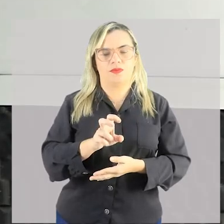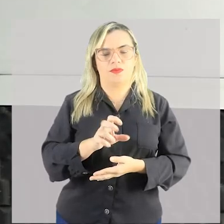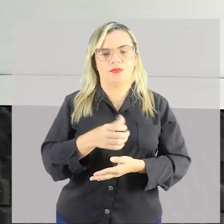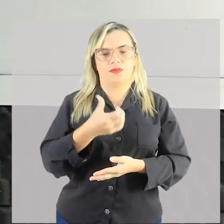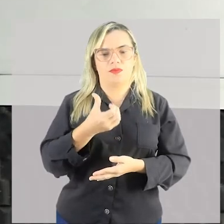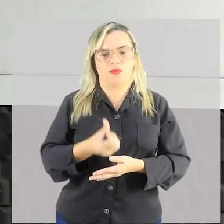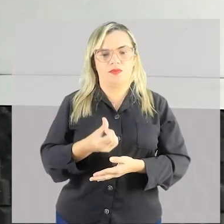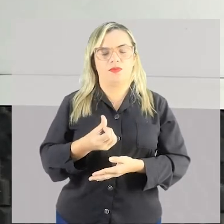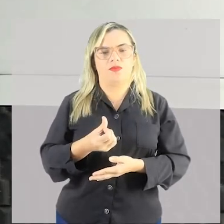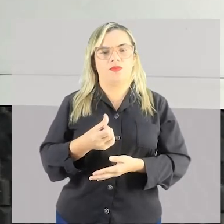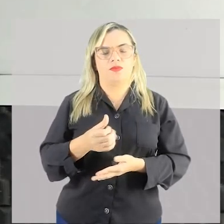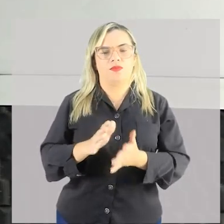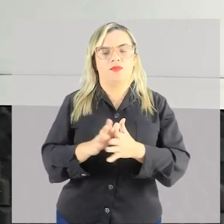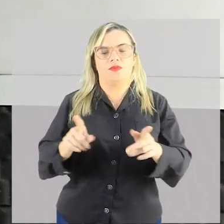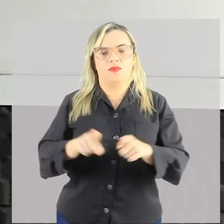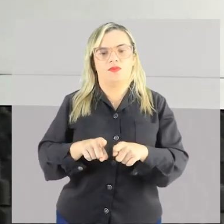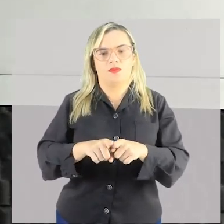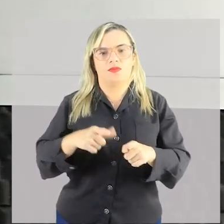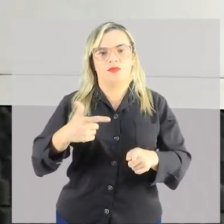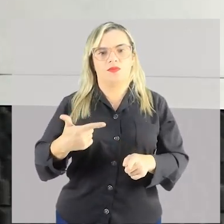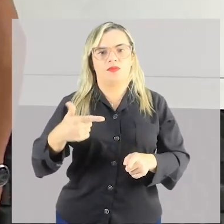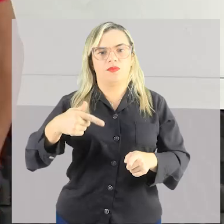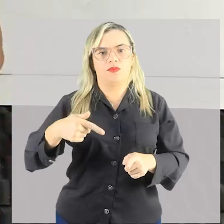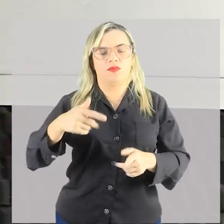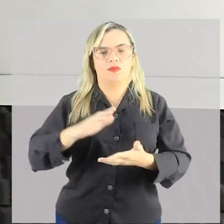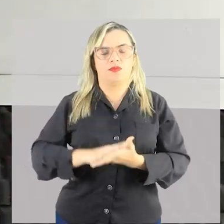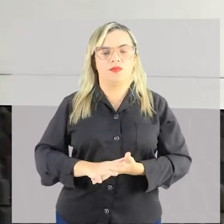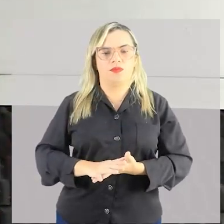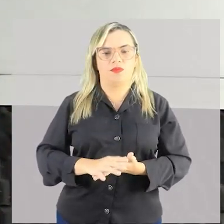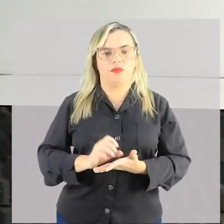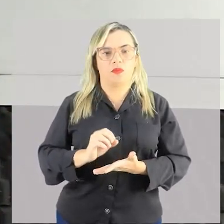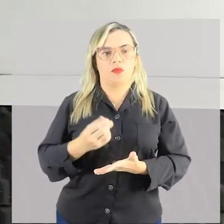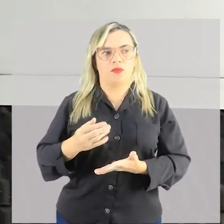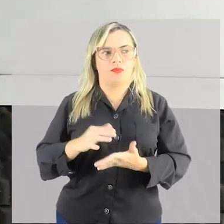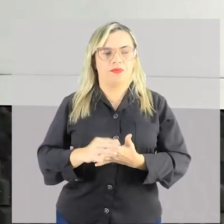e seis no terceiro também dá 17 ou